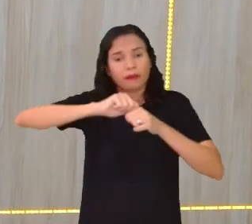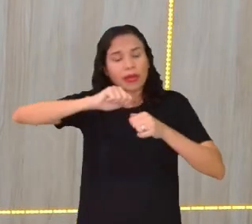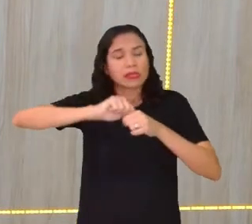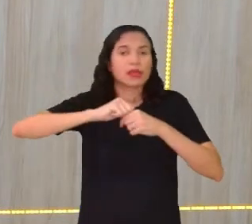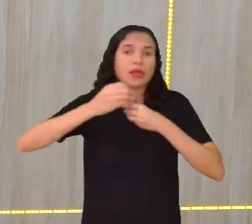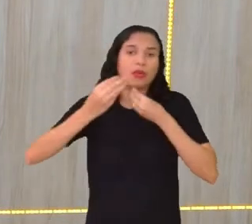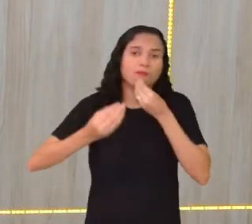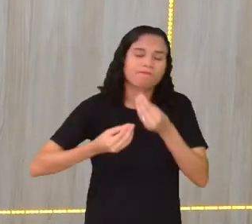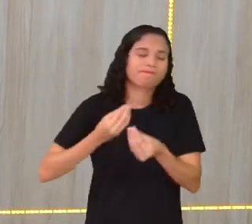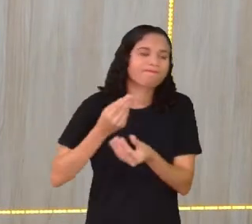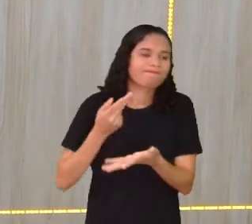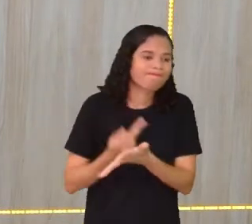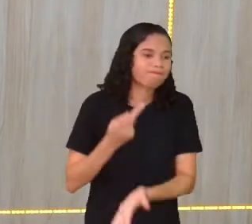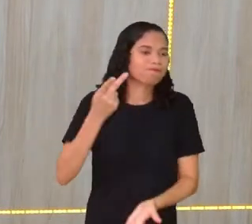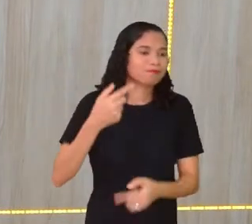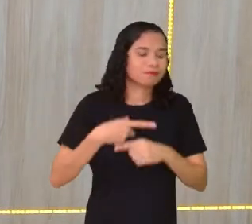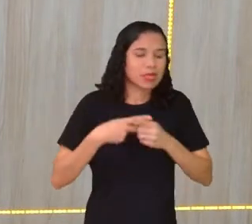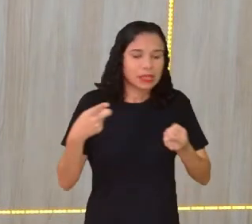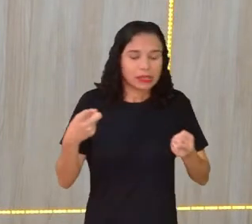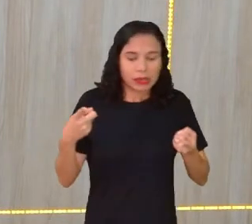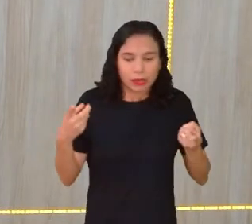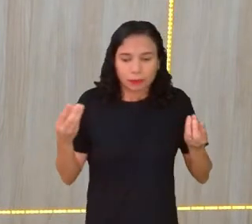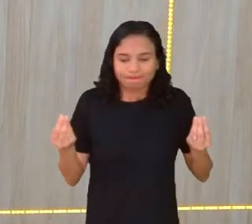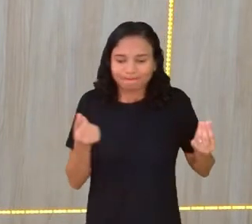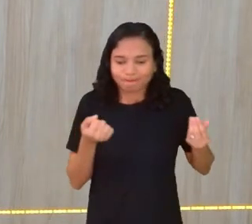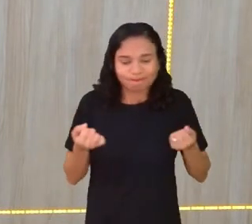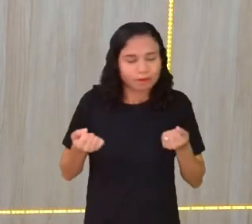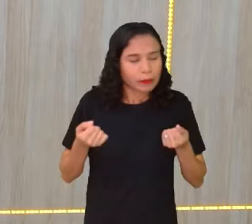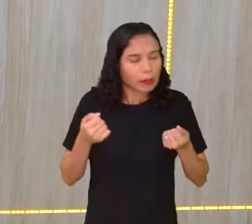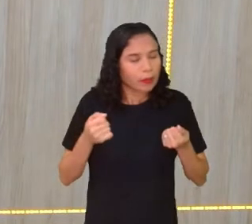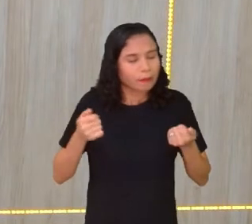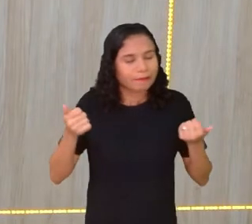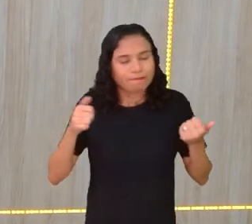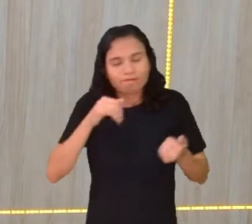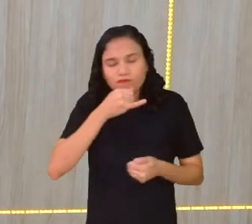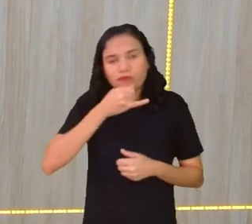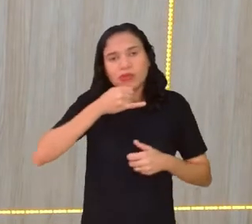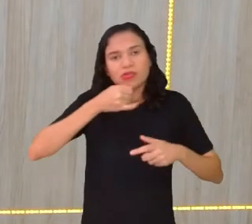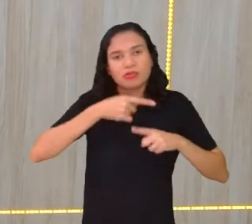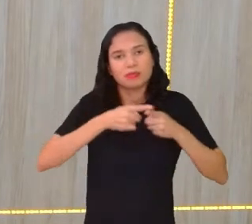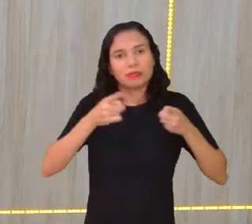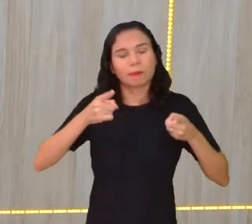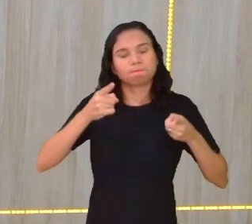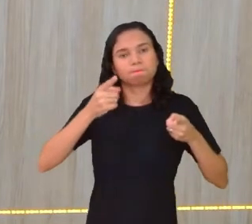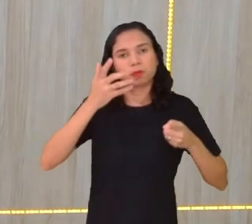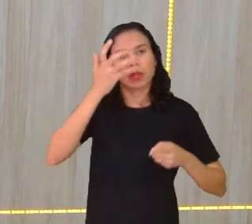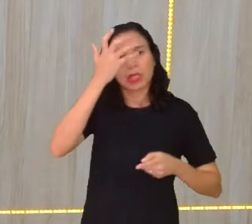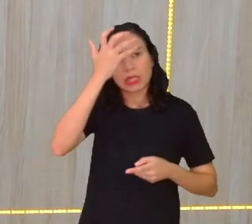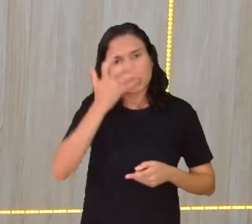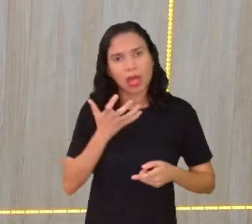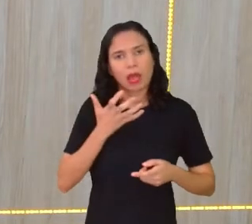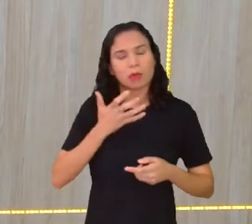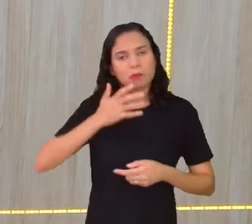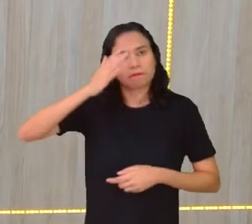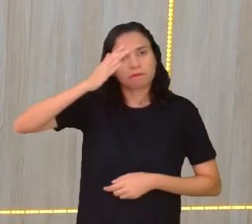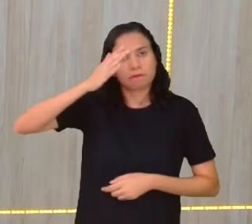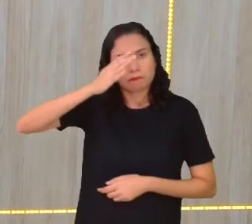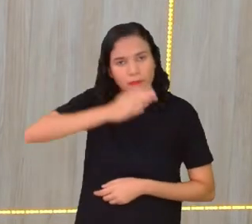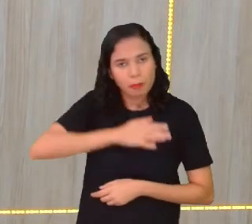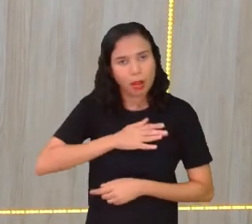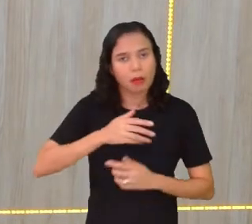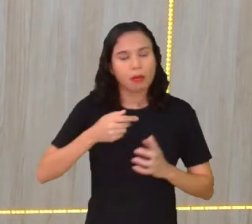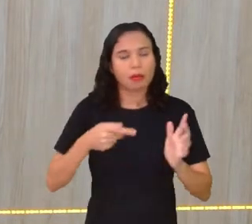um dos episódios mais obscuros, né, mais cruentos, né,